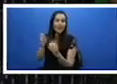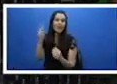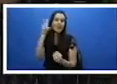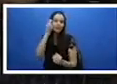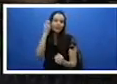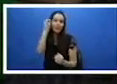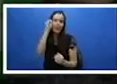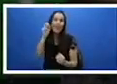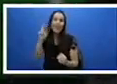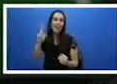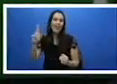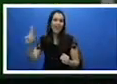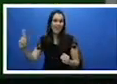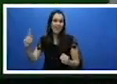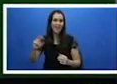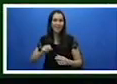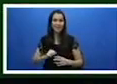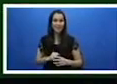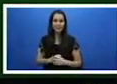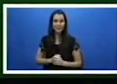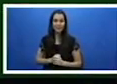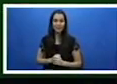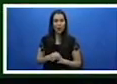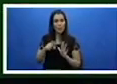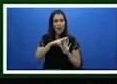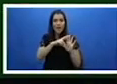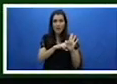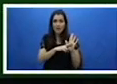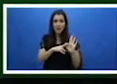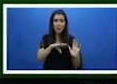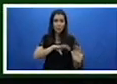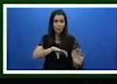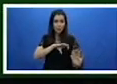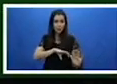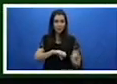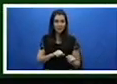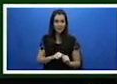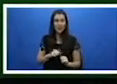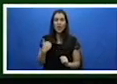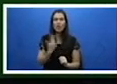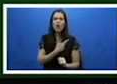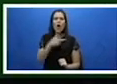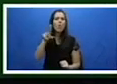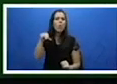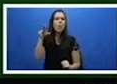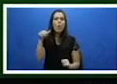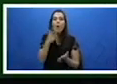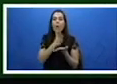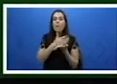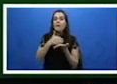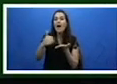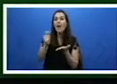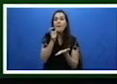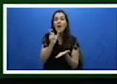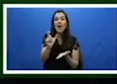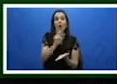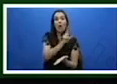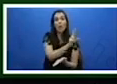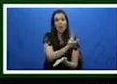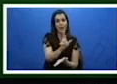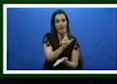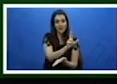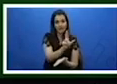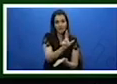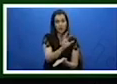colocamos RR quando tem som de R forte. Ok? Nós nunca iniciamos palavrinha com